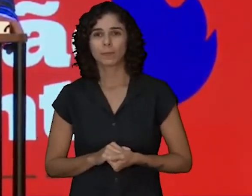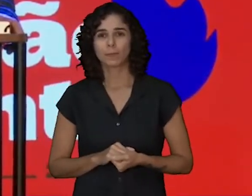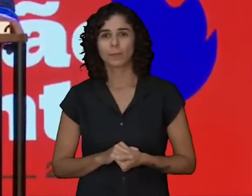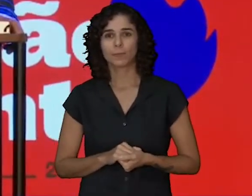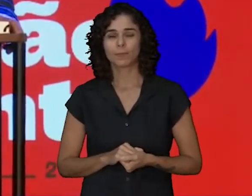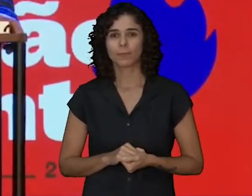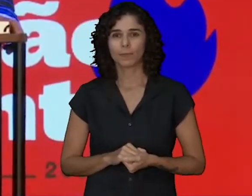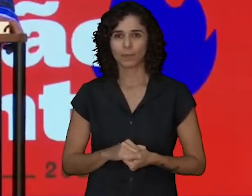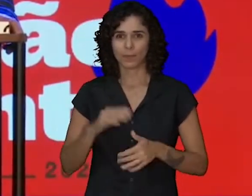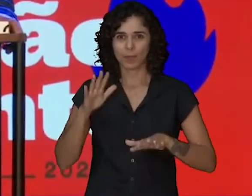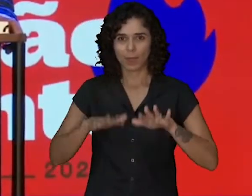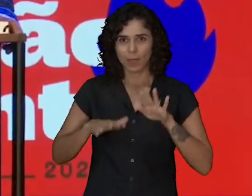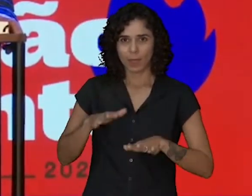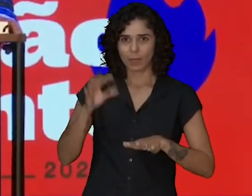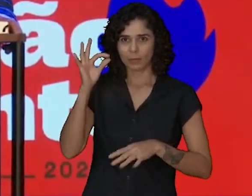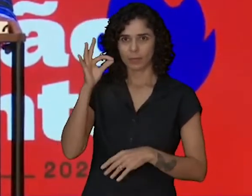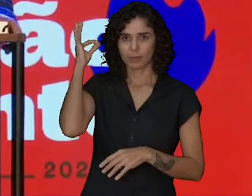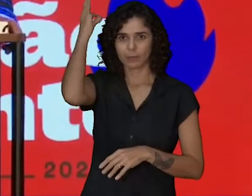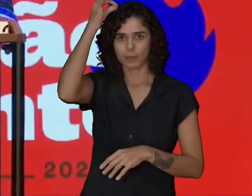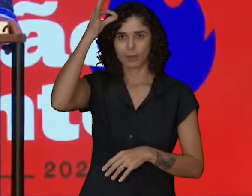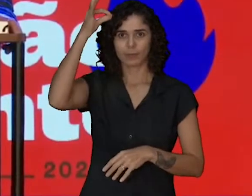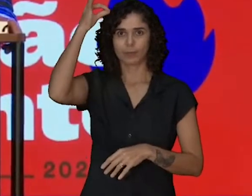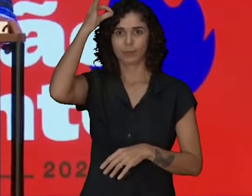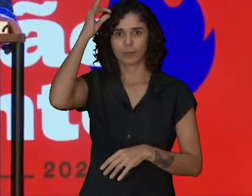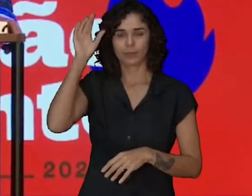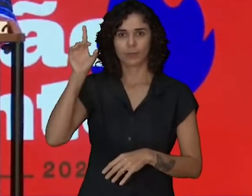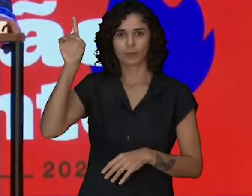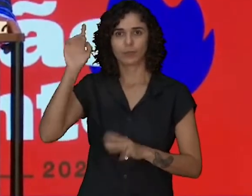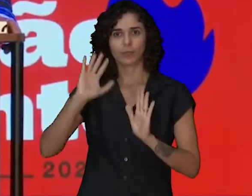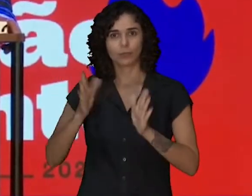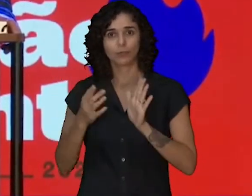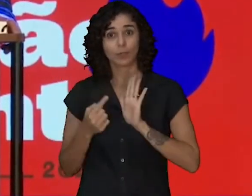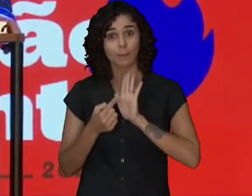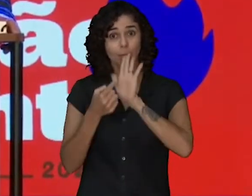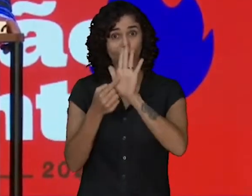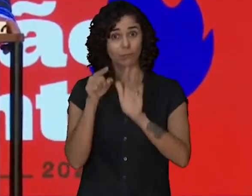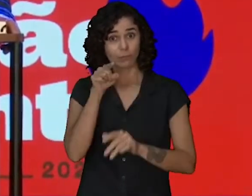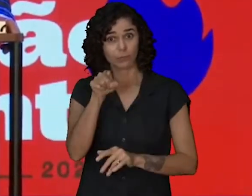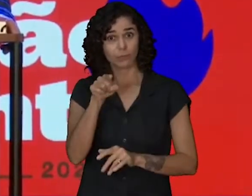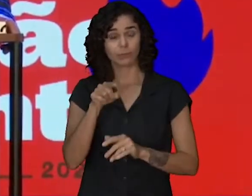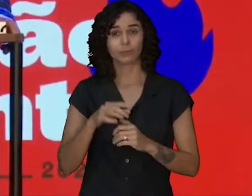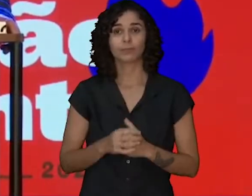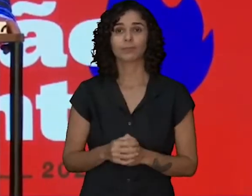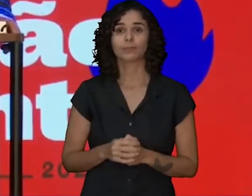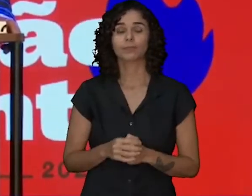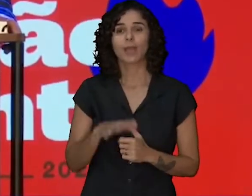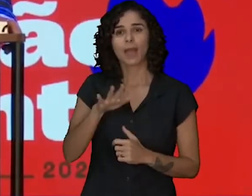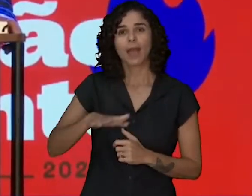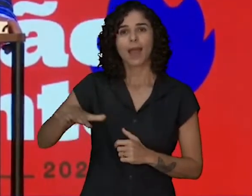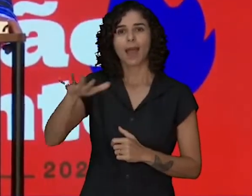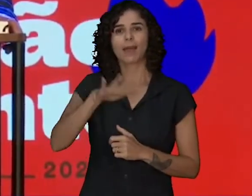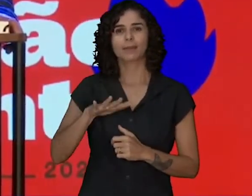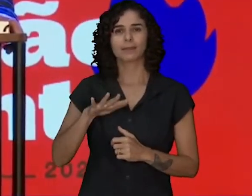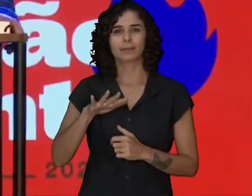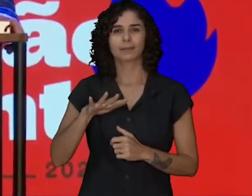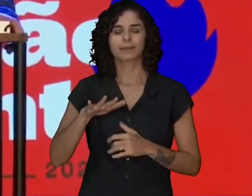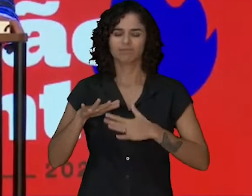Talvez o Espírito Santo de Deus já mostrou para você áreas da sua vida